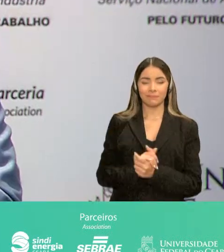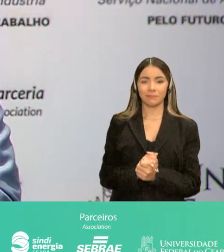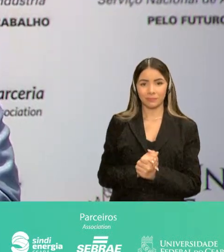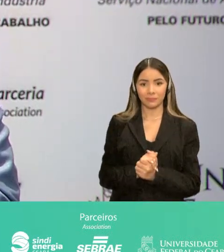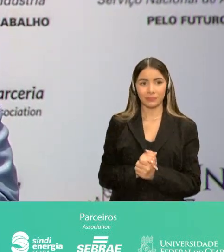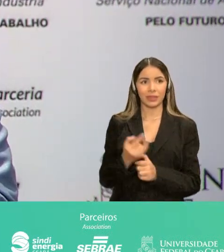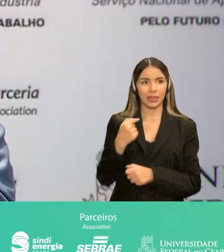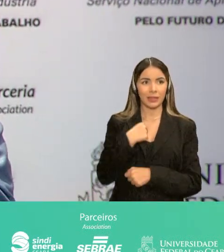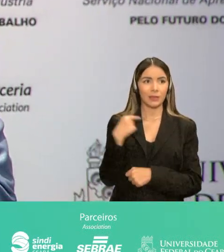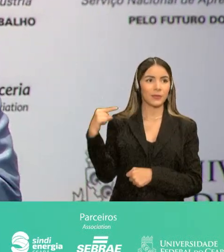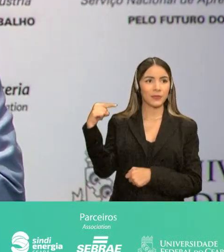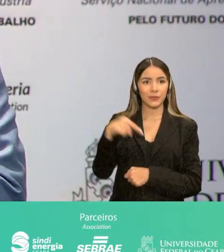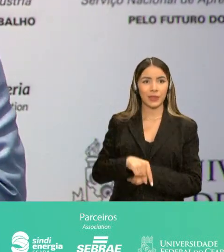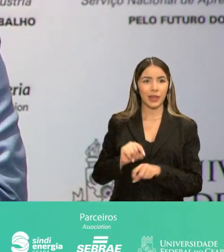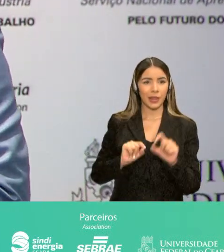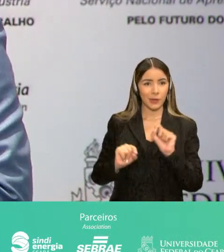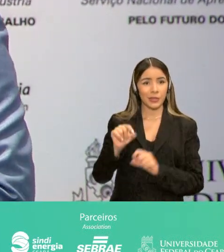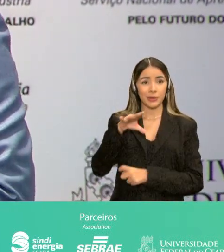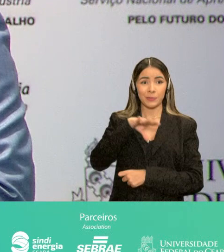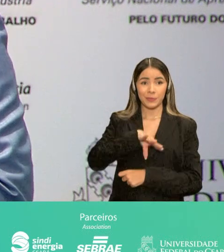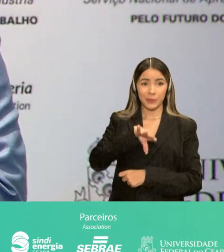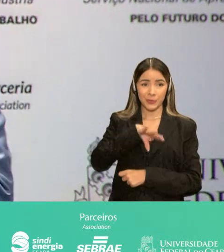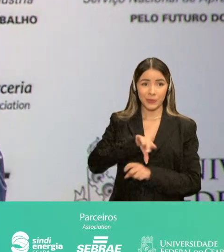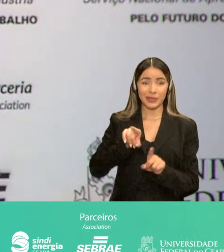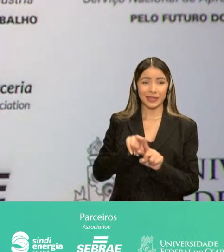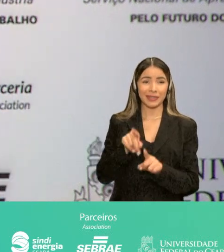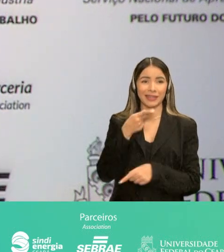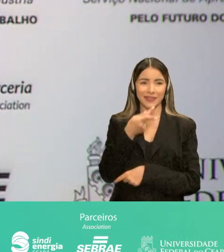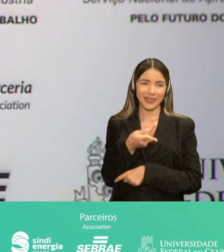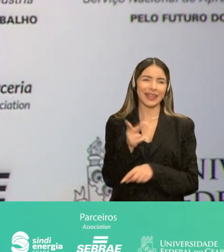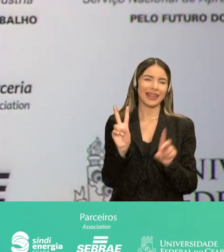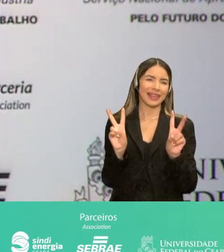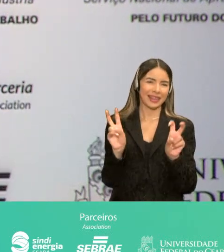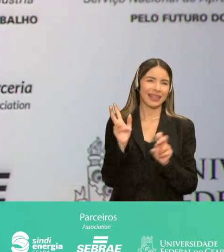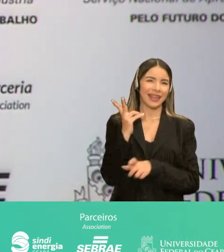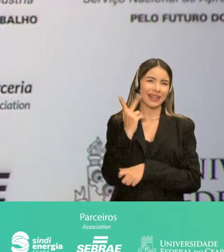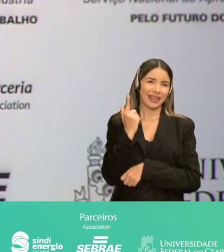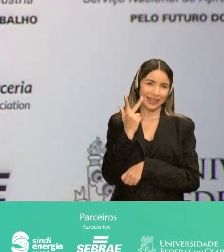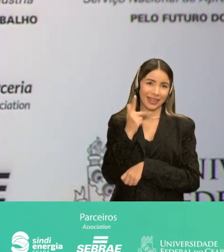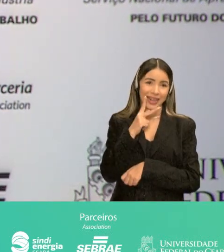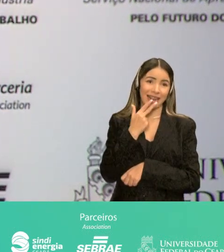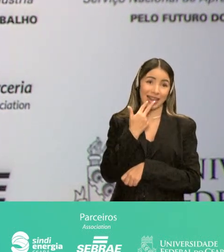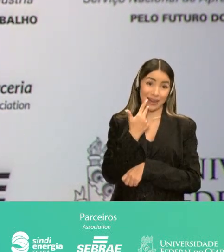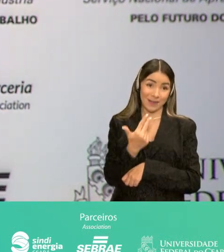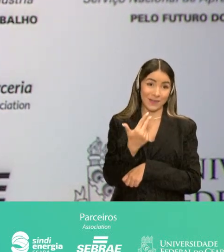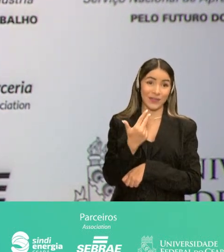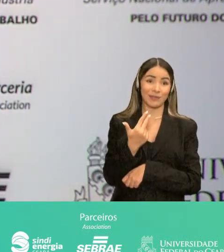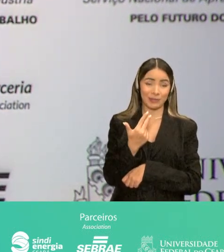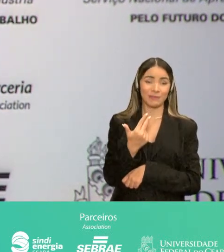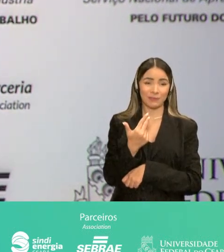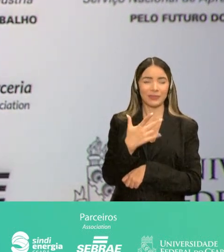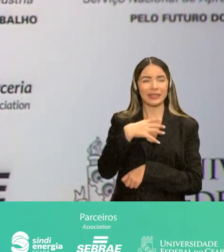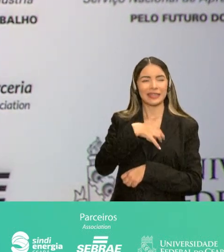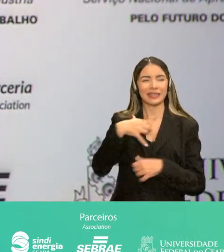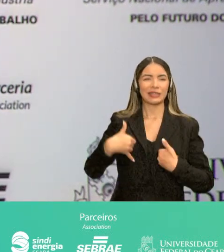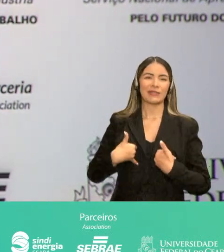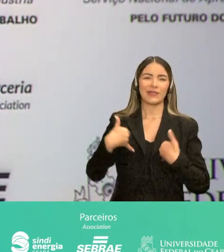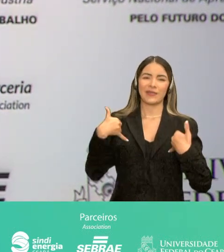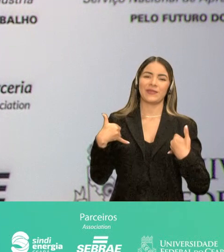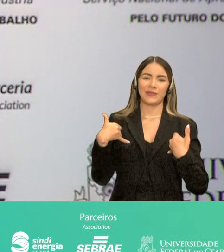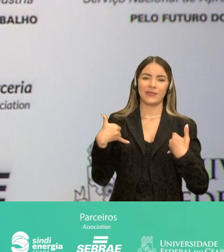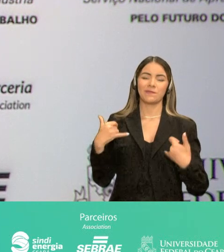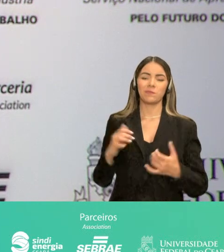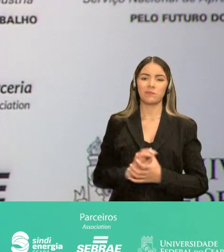apenas para poder falar Not em only to português, talk mas em in cearense Portuguese, também. but Eu in sou my local cearense, dialect, orgulho the, enorme. the dialect of